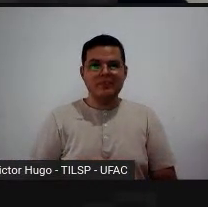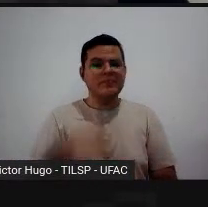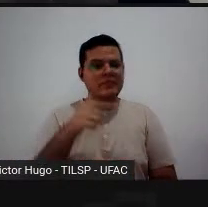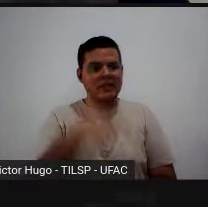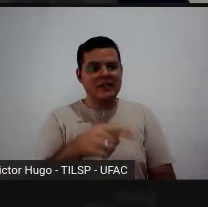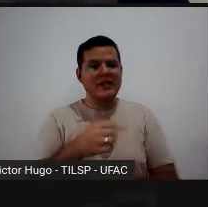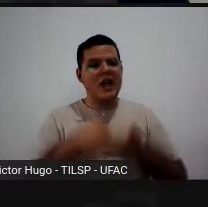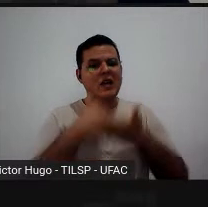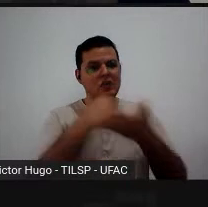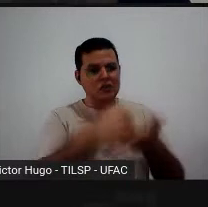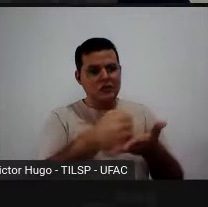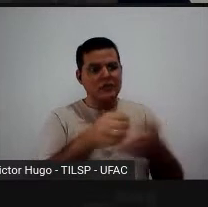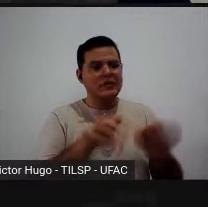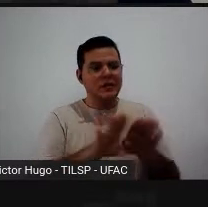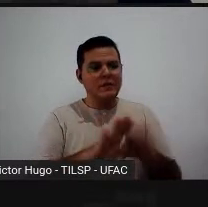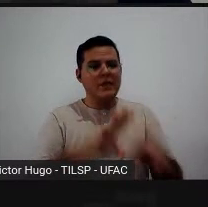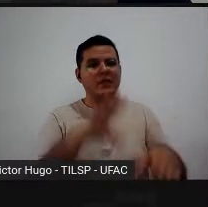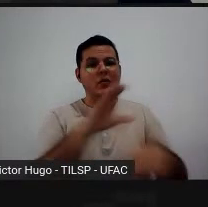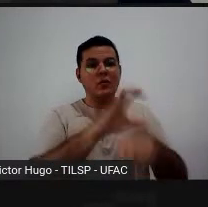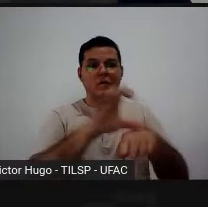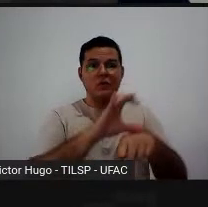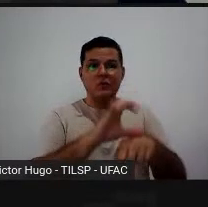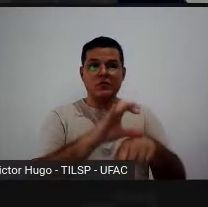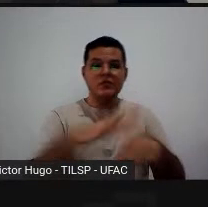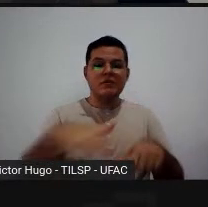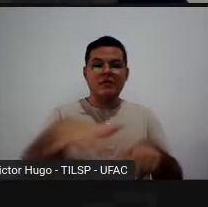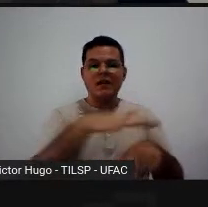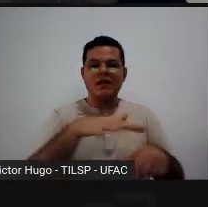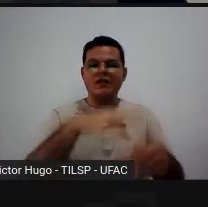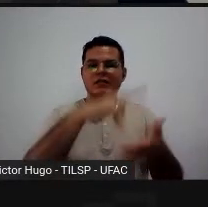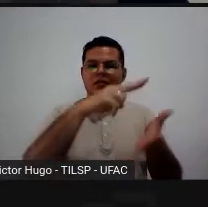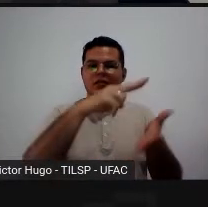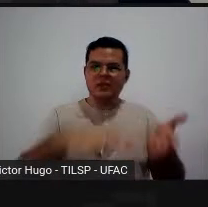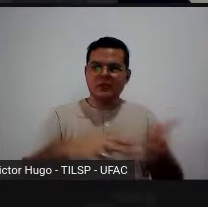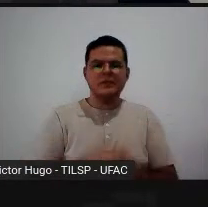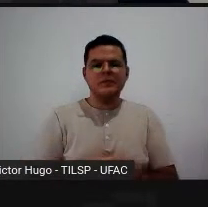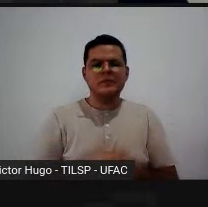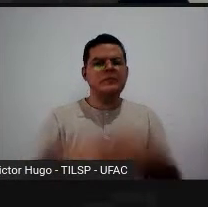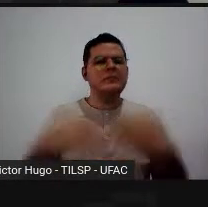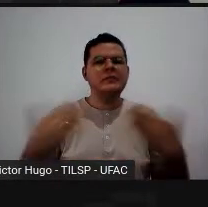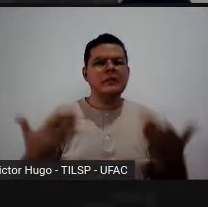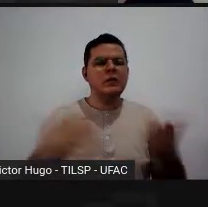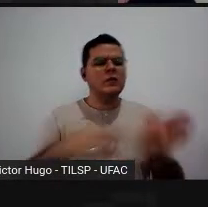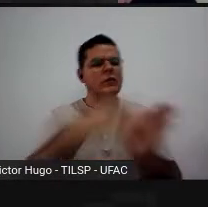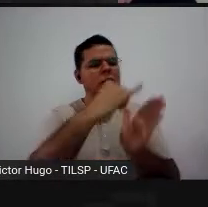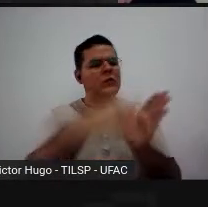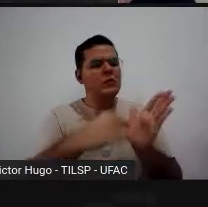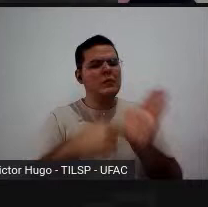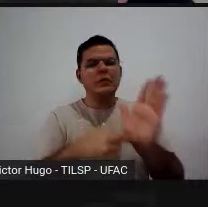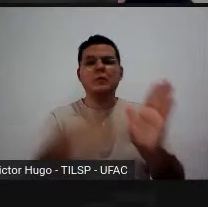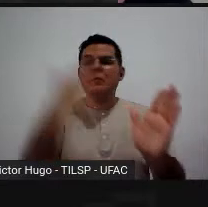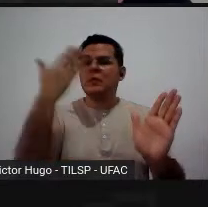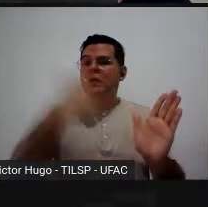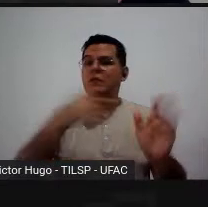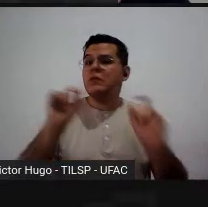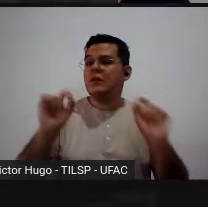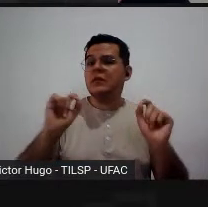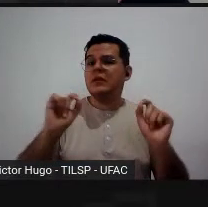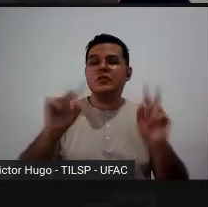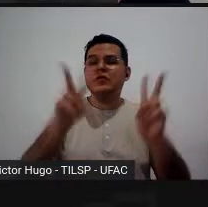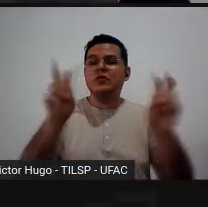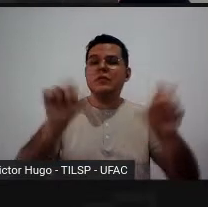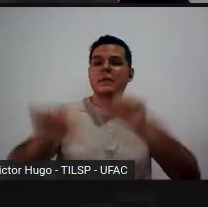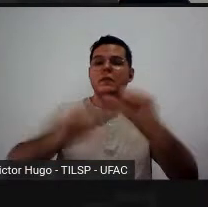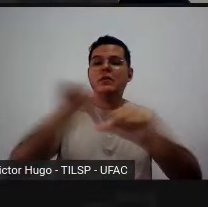curso quando o assunto é leitura. Em síntese, o que os documentos de fato vão indicar em termos de mudanças de perspectiva?